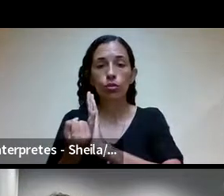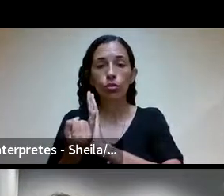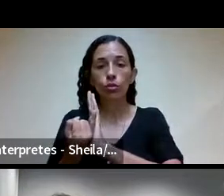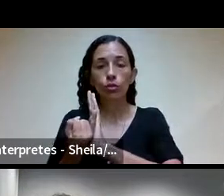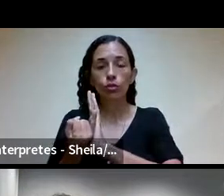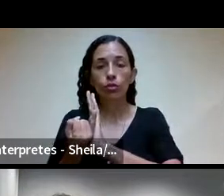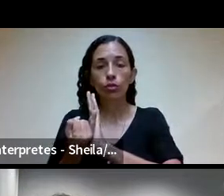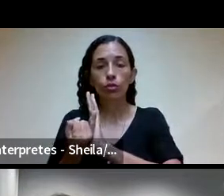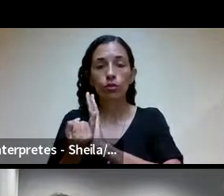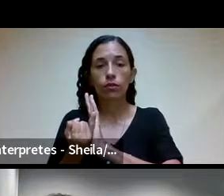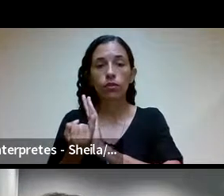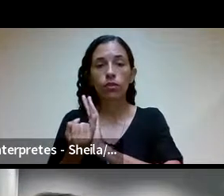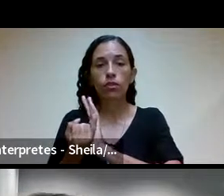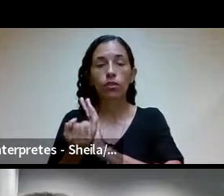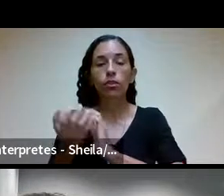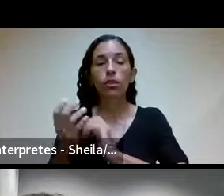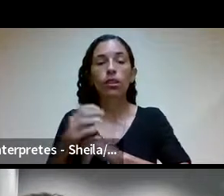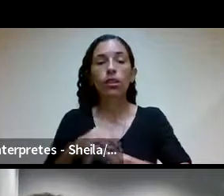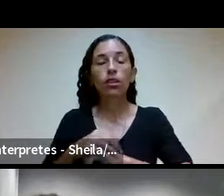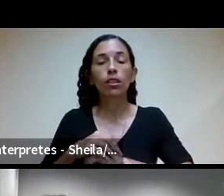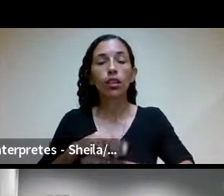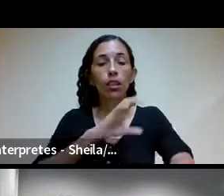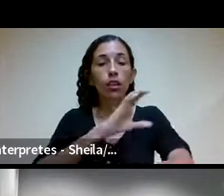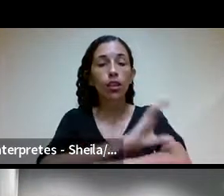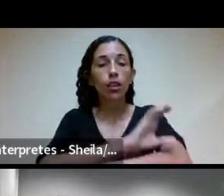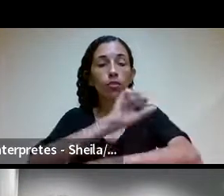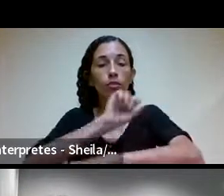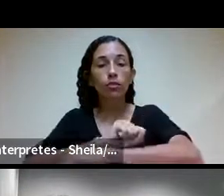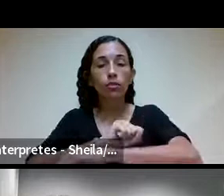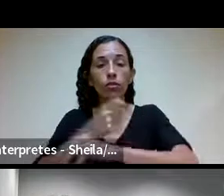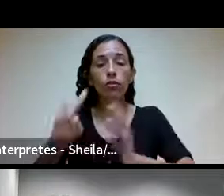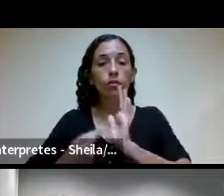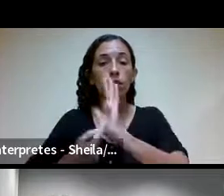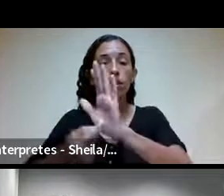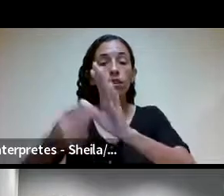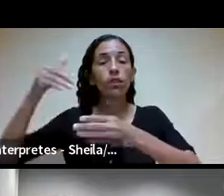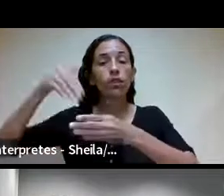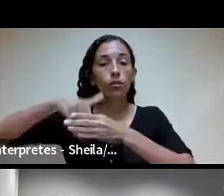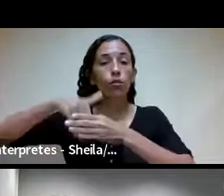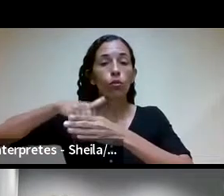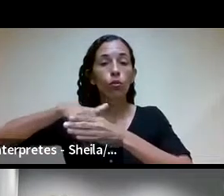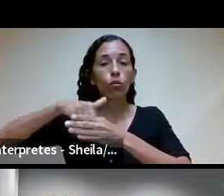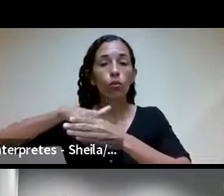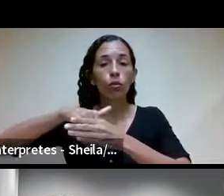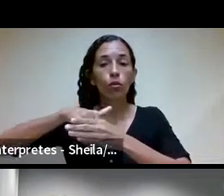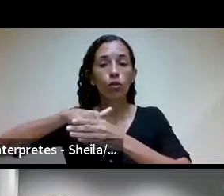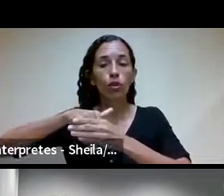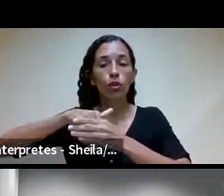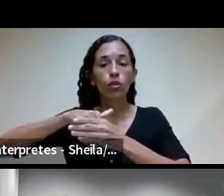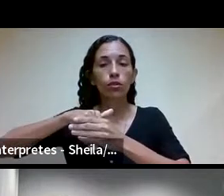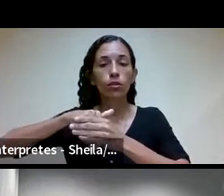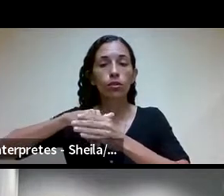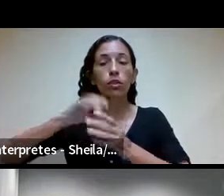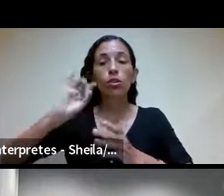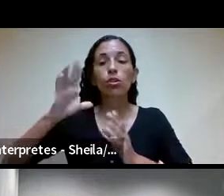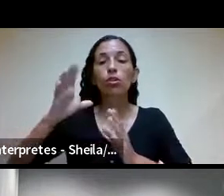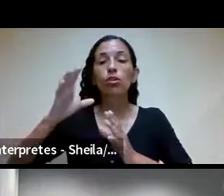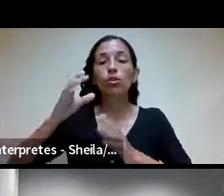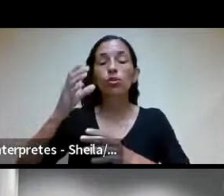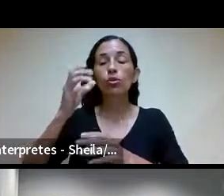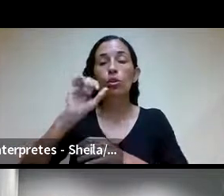que traria o voto vista na primeira sessão de retorno em janeiro de 2022. Confirma,